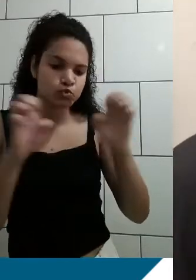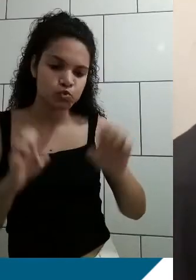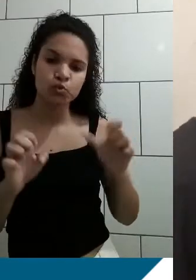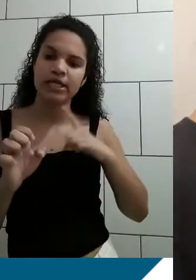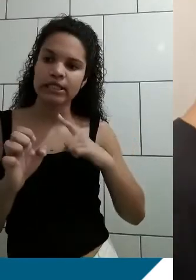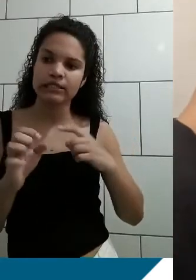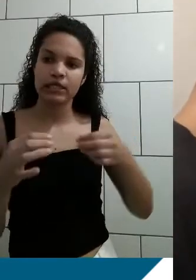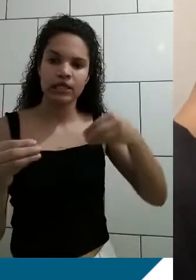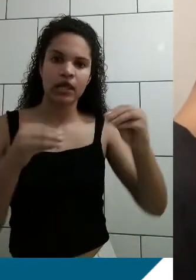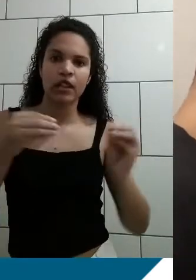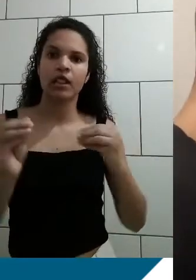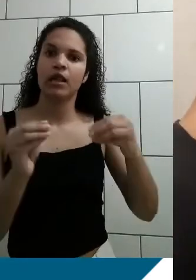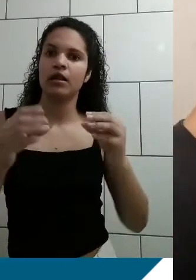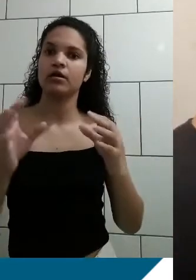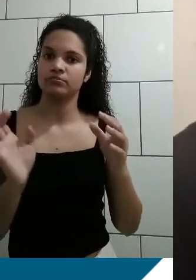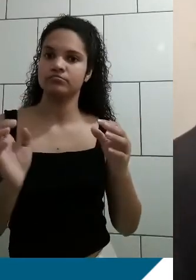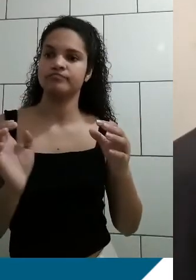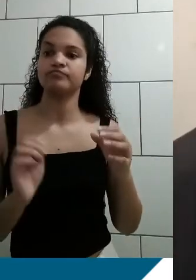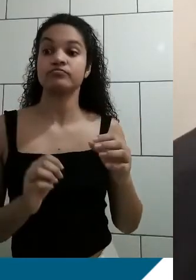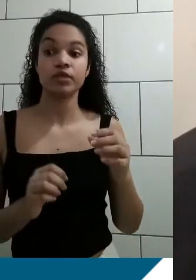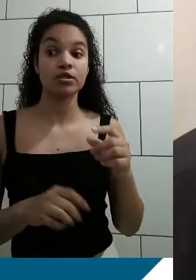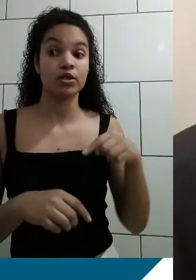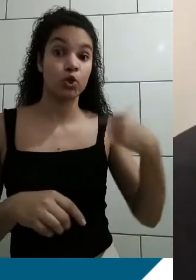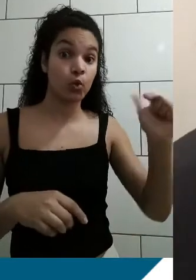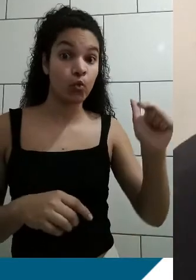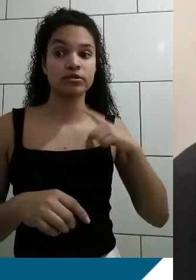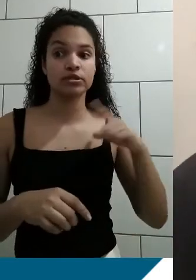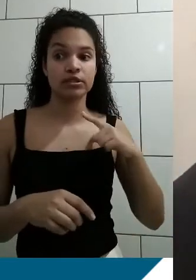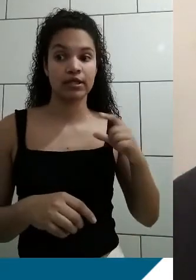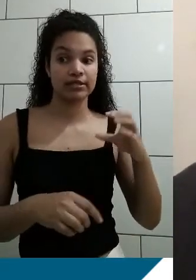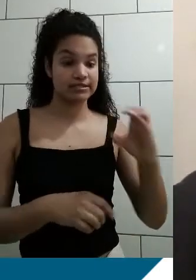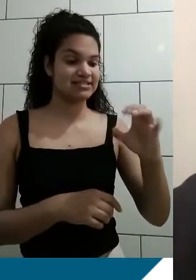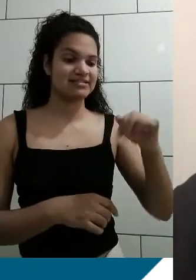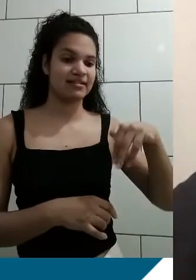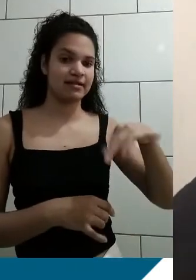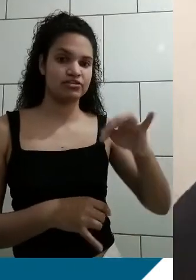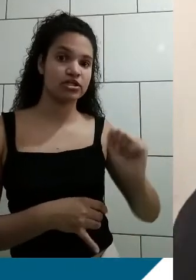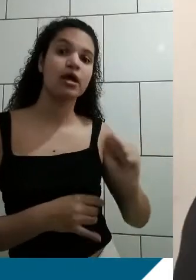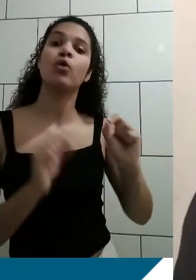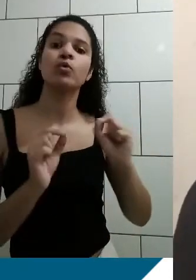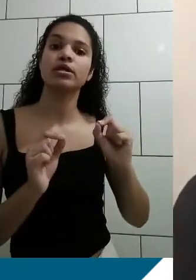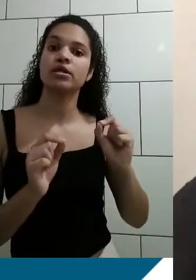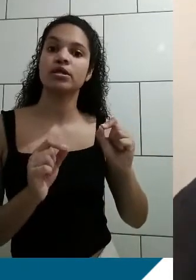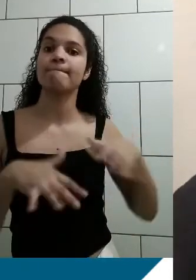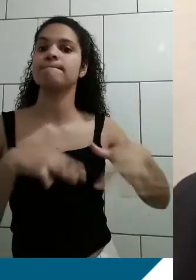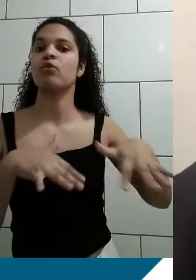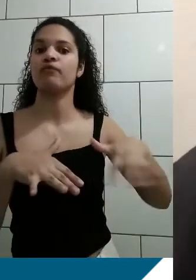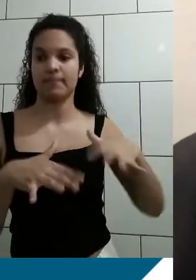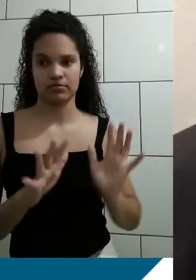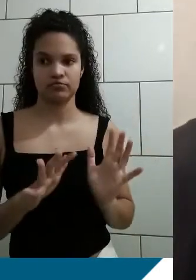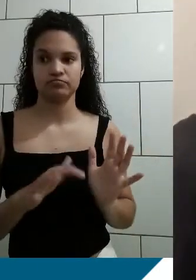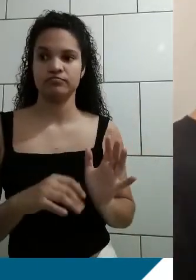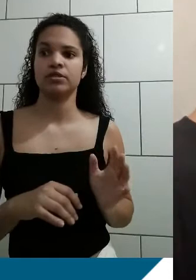velocidade. Então, temos aqui, só recapitulando todas elas, tá? Se ficar com alguma dúvida, volta às aulas anteriores, volta os